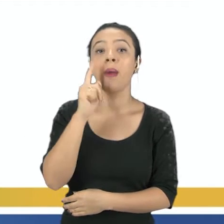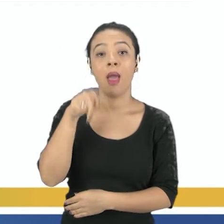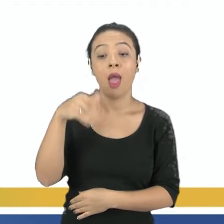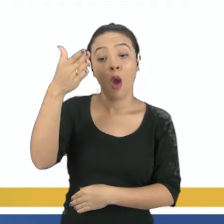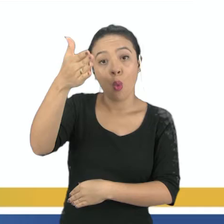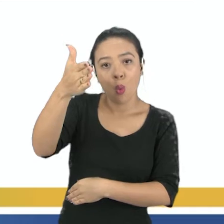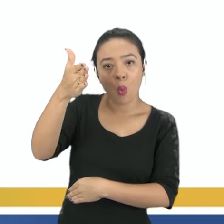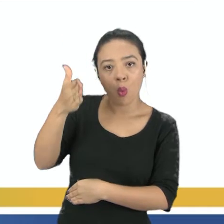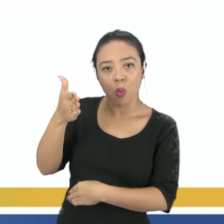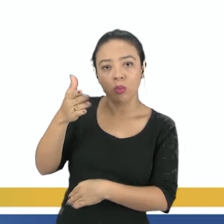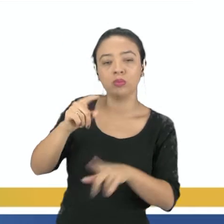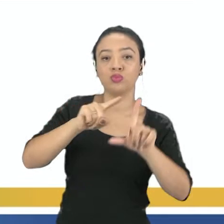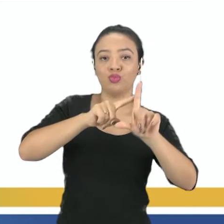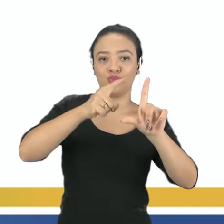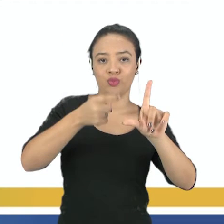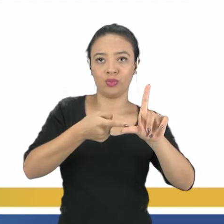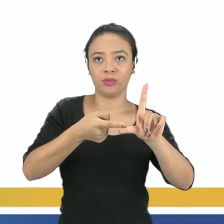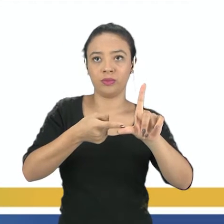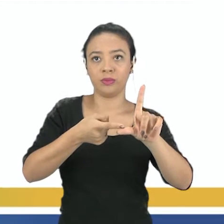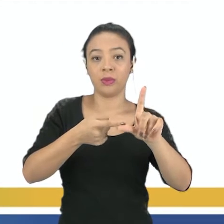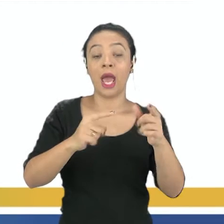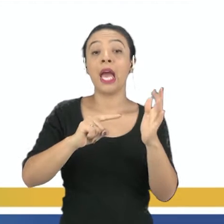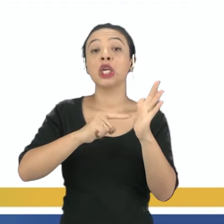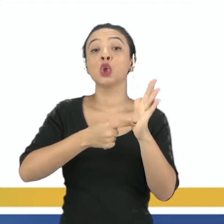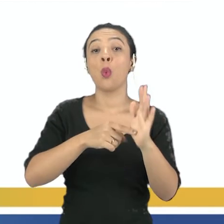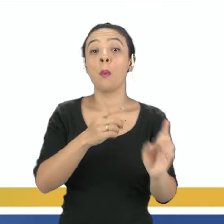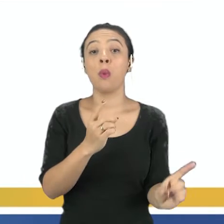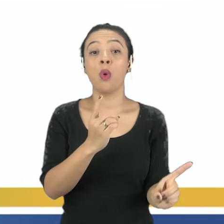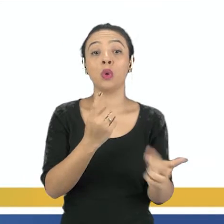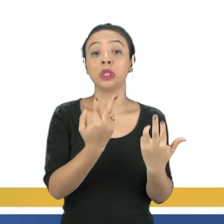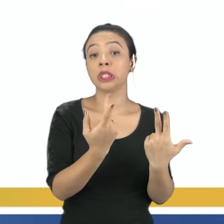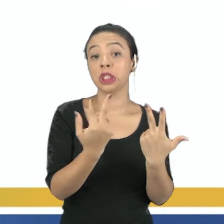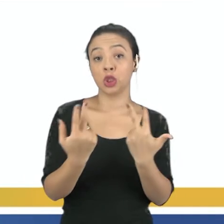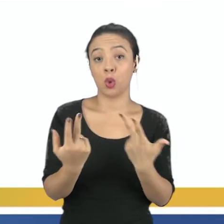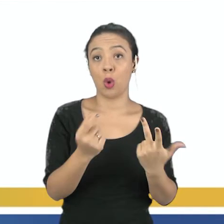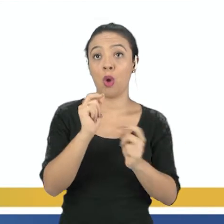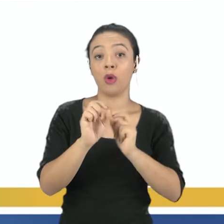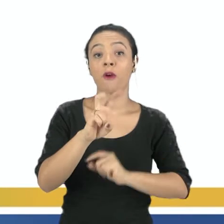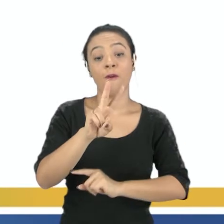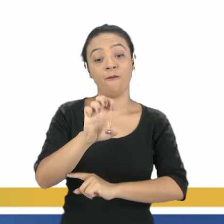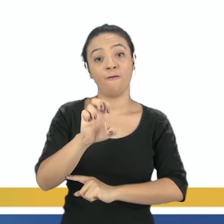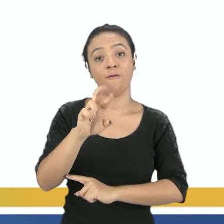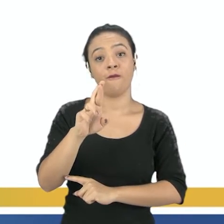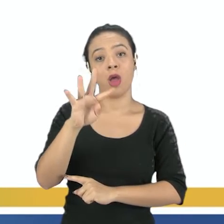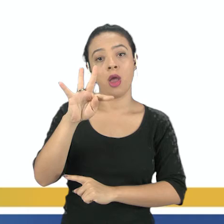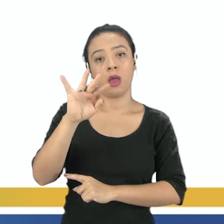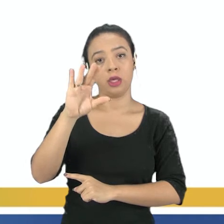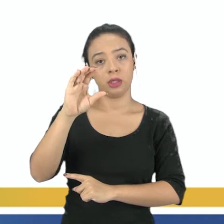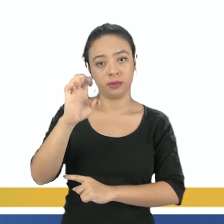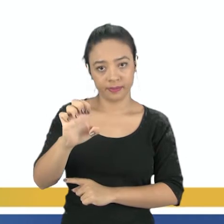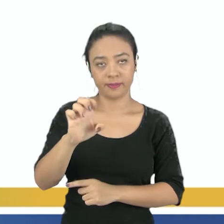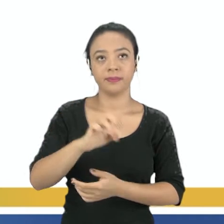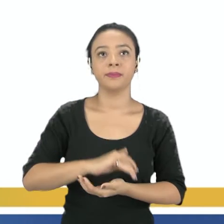um lado do ângulo né E um ponto comum aos dois lados seria o vértice desse ângulo